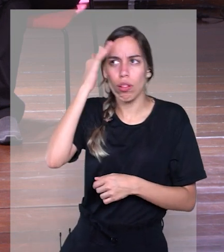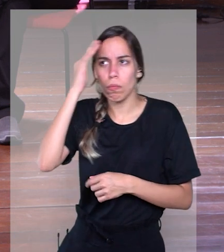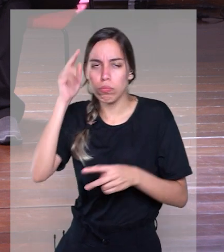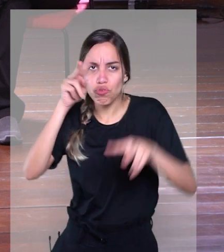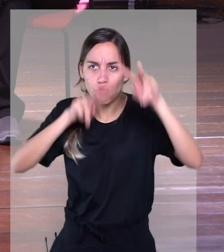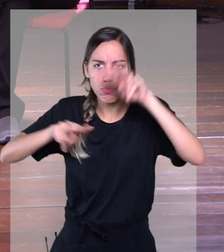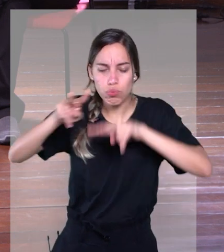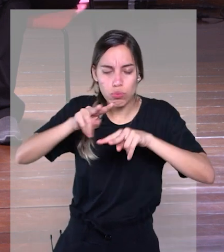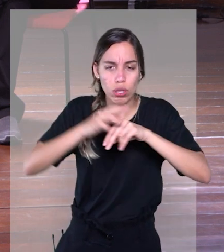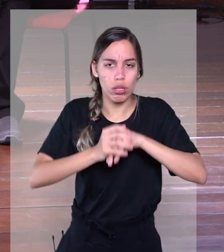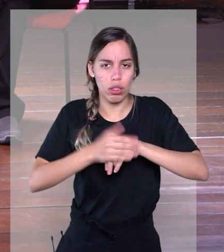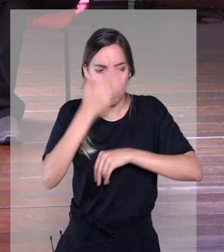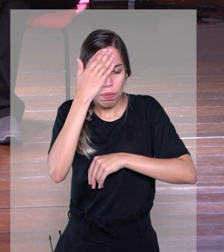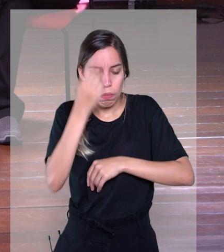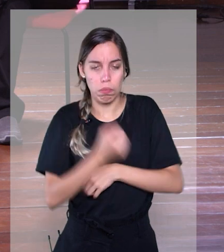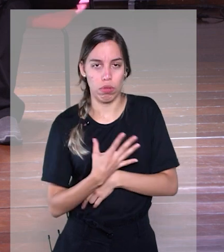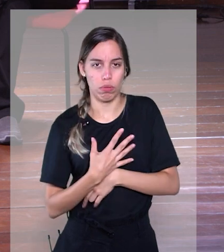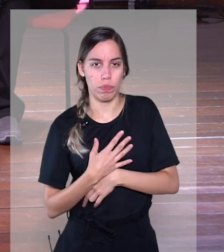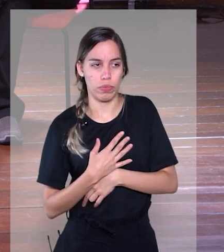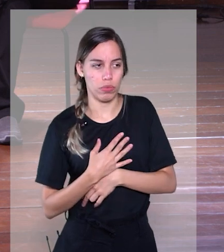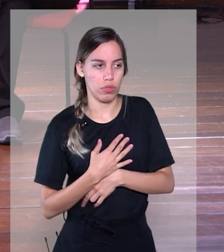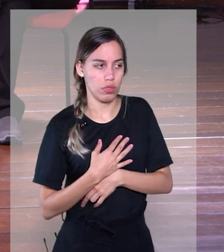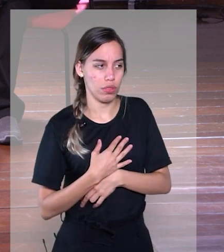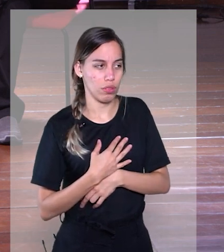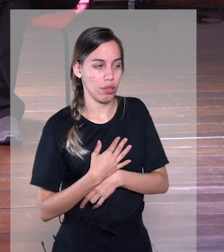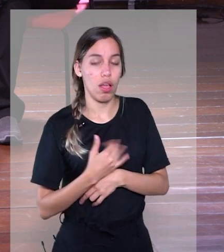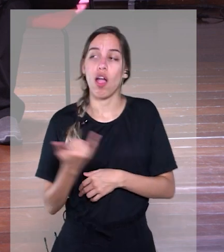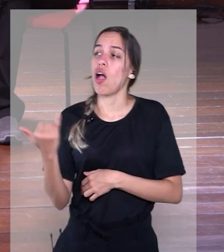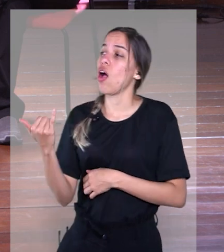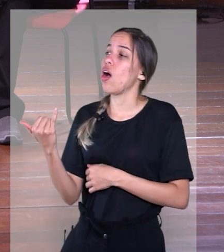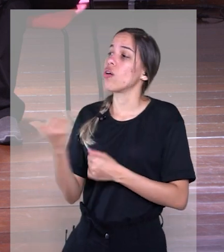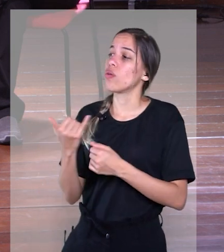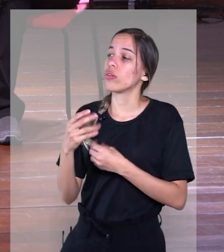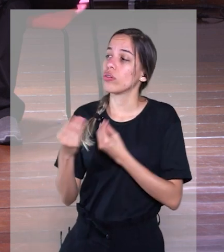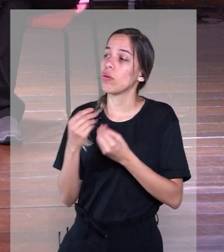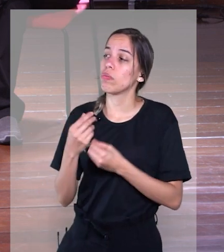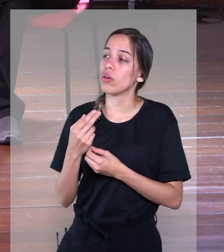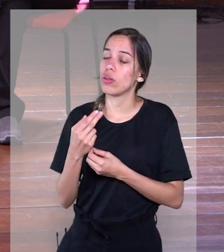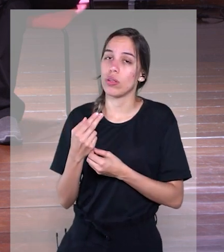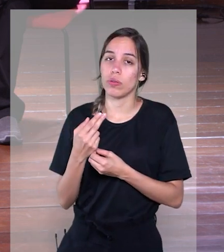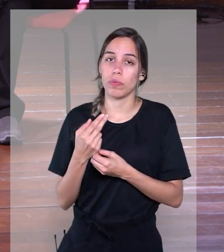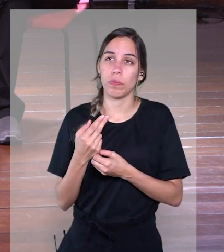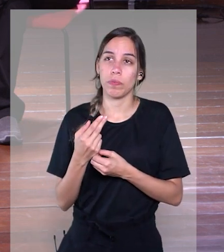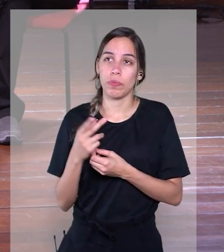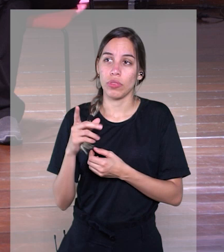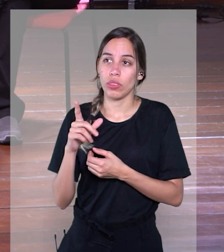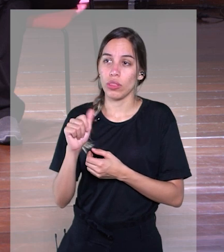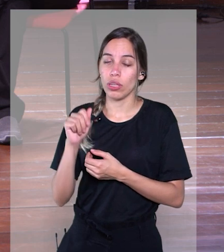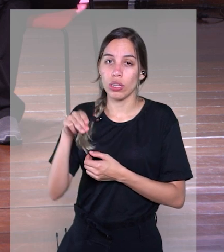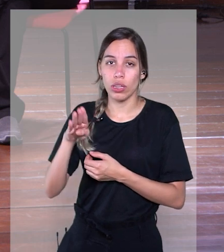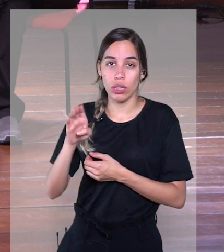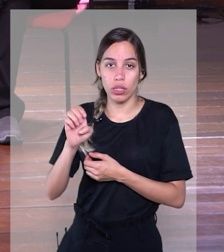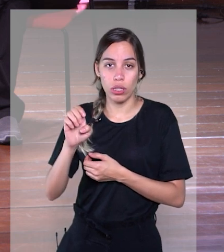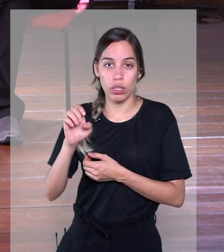tem essa coisa. Né, Quanto o episódio do Lambi Lambi que está do senhor... Adriano mostra a foto no livro, que exibe um